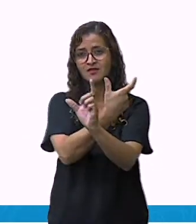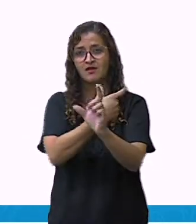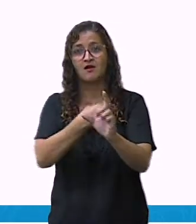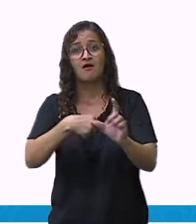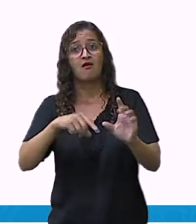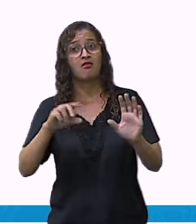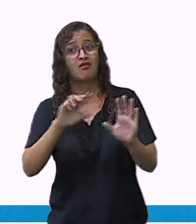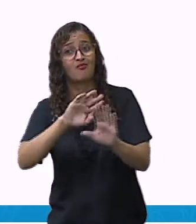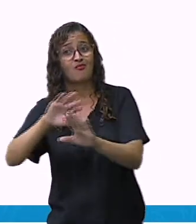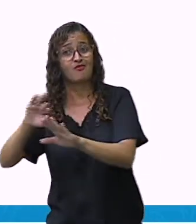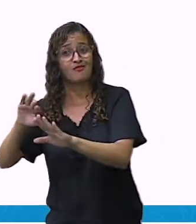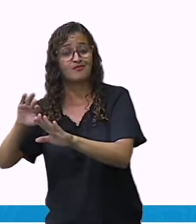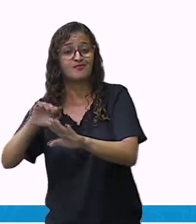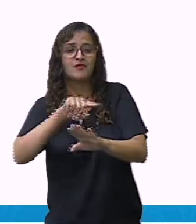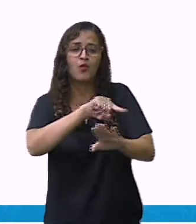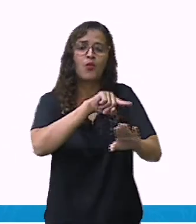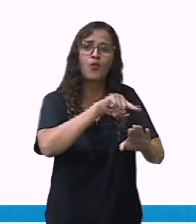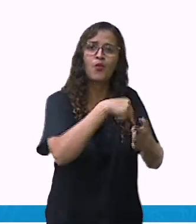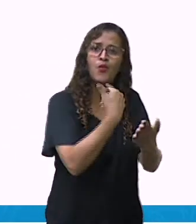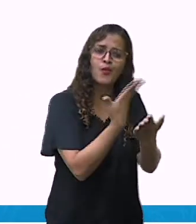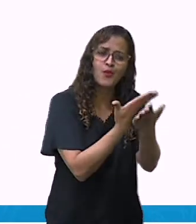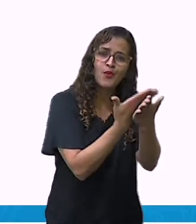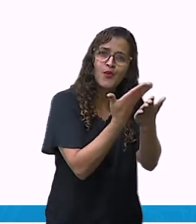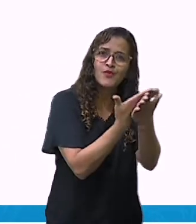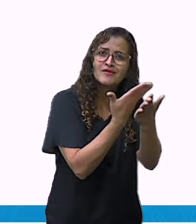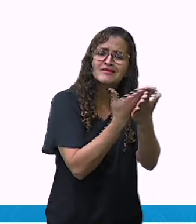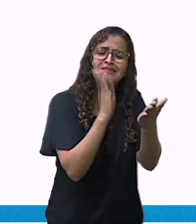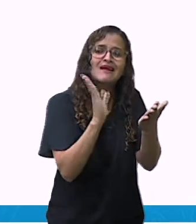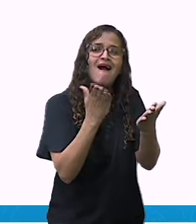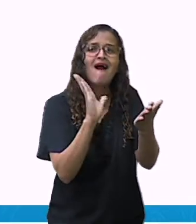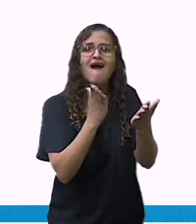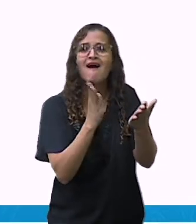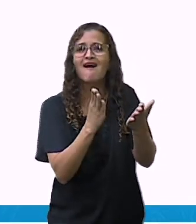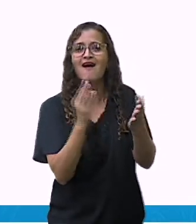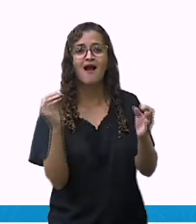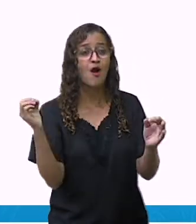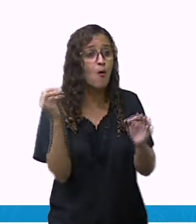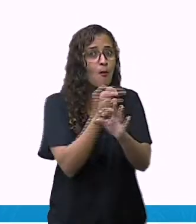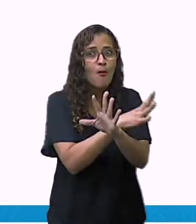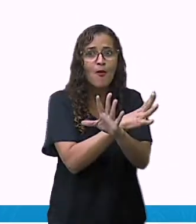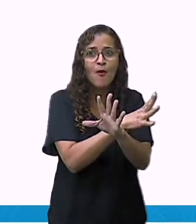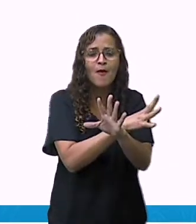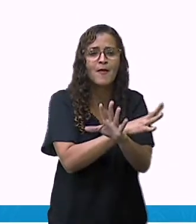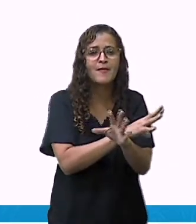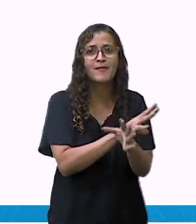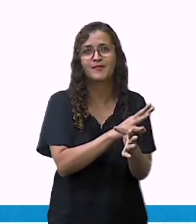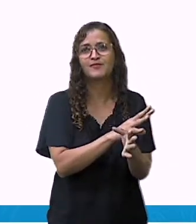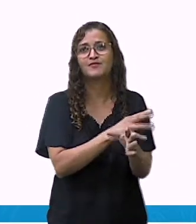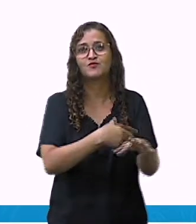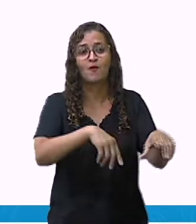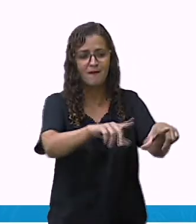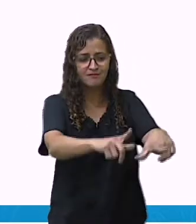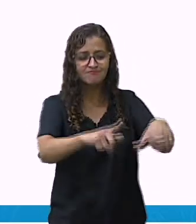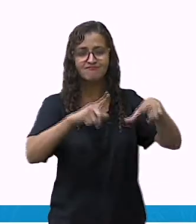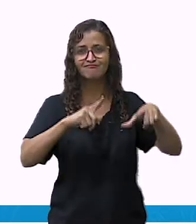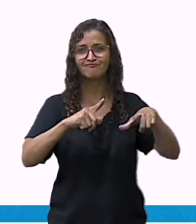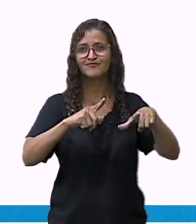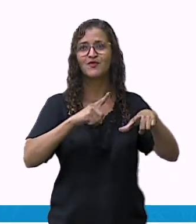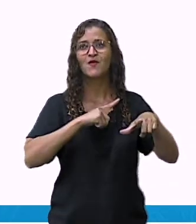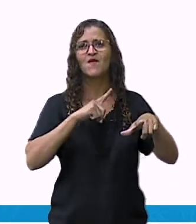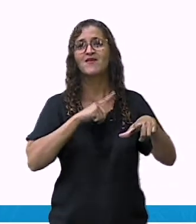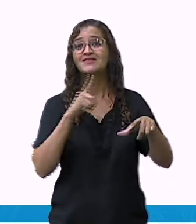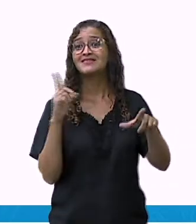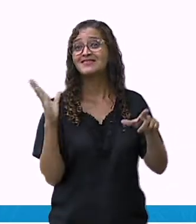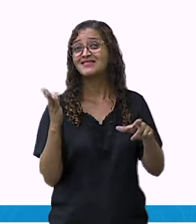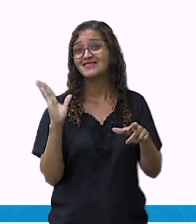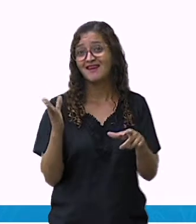seu estudo, você já pegou a transferência, já encerrou. Então, agora você é o quê? Um ex-aluno,